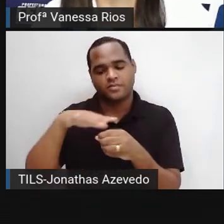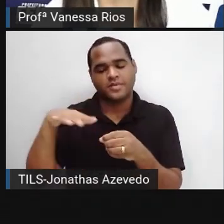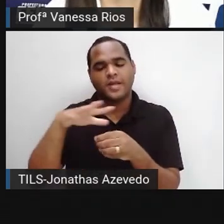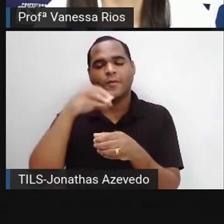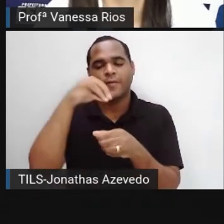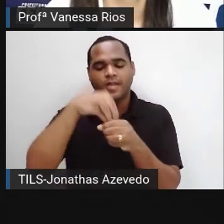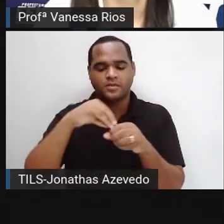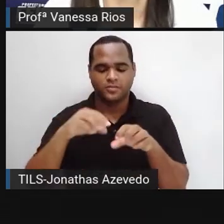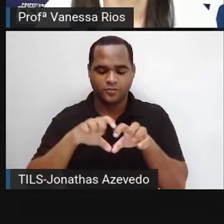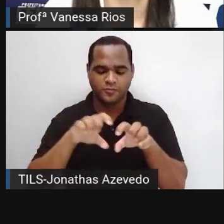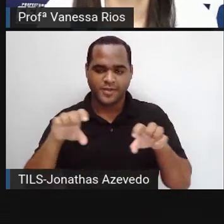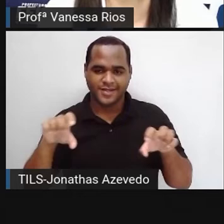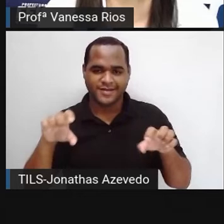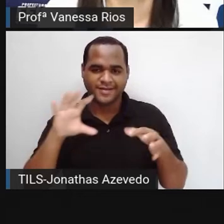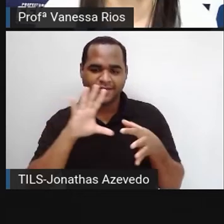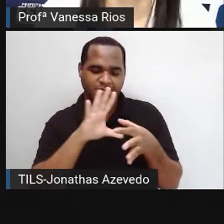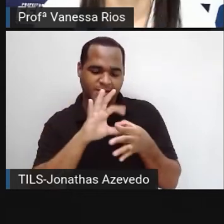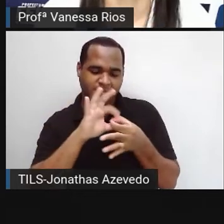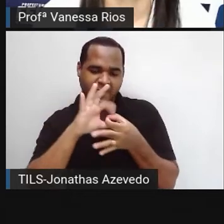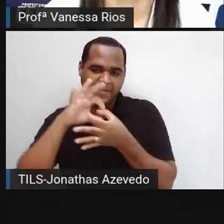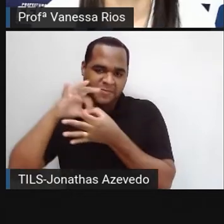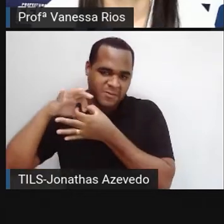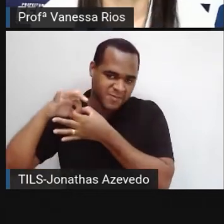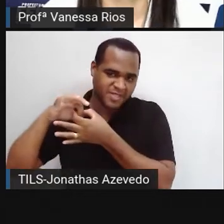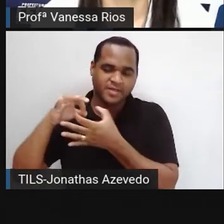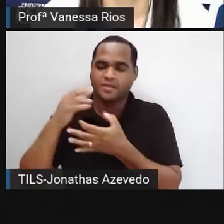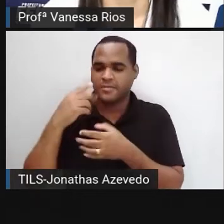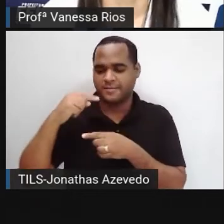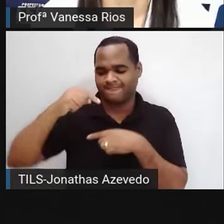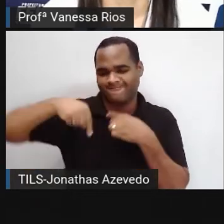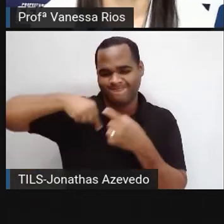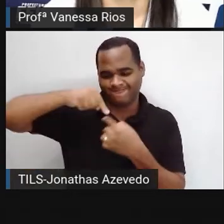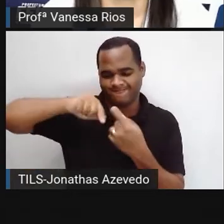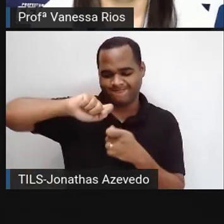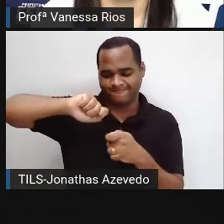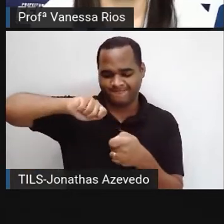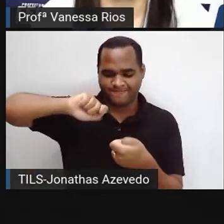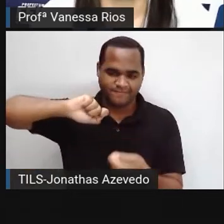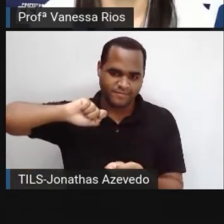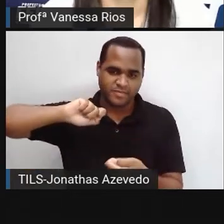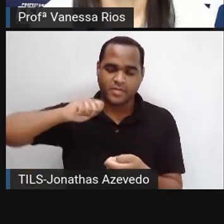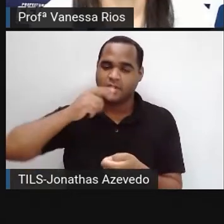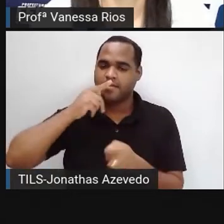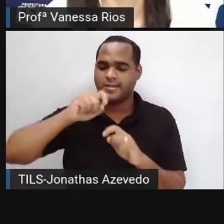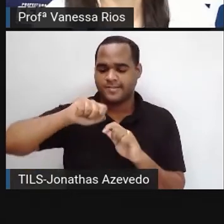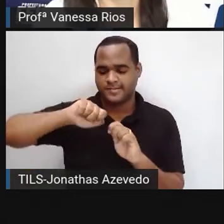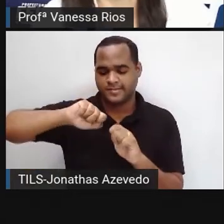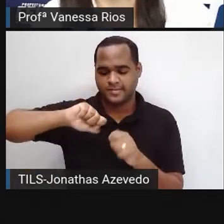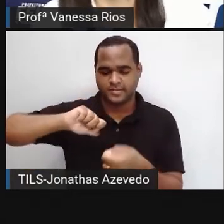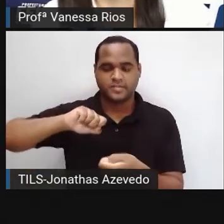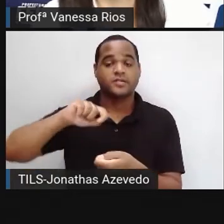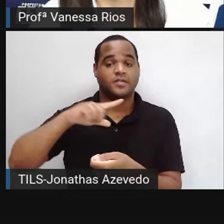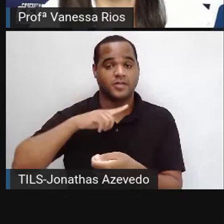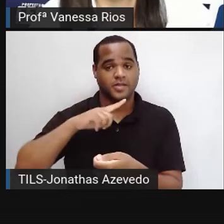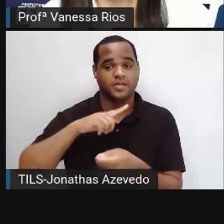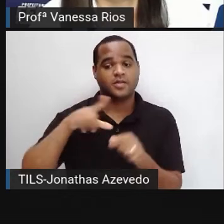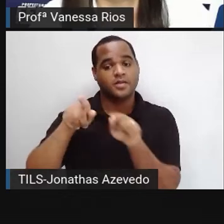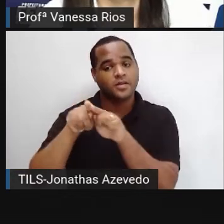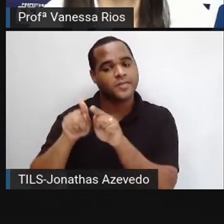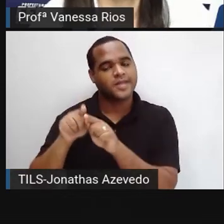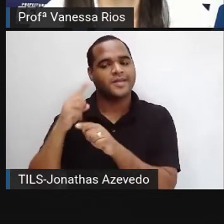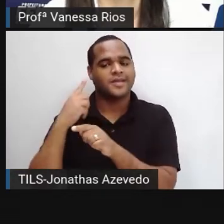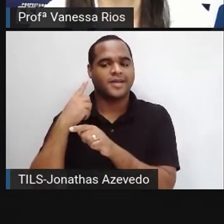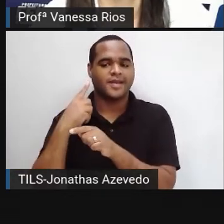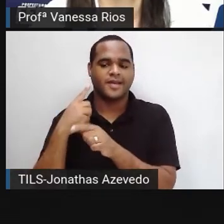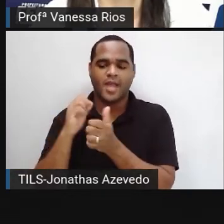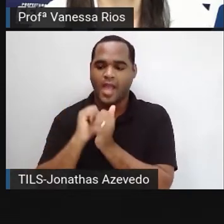se colocou pedaços de arame amassados e também grãos de arroz.